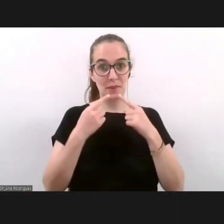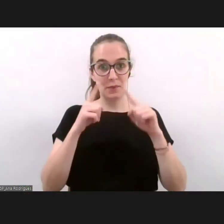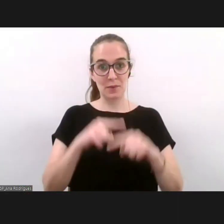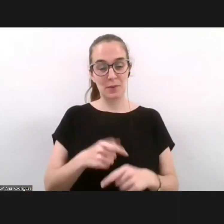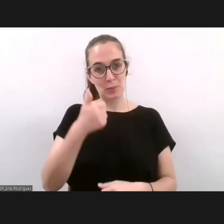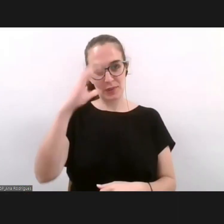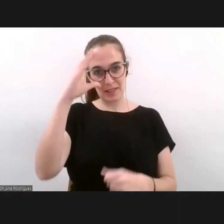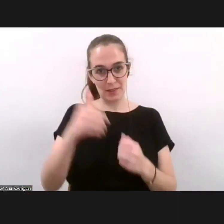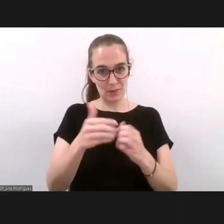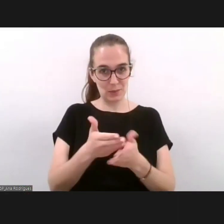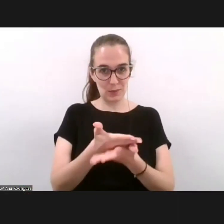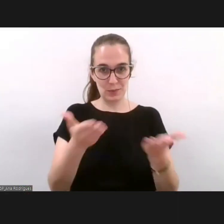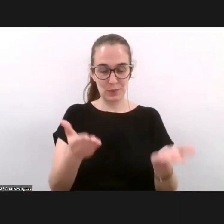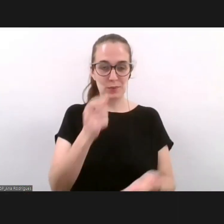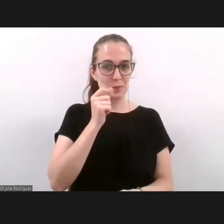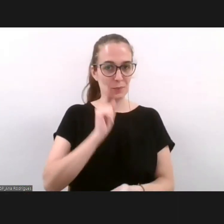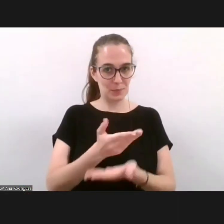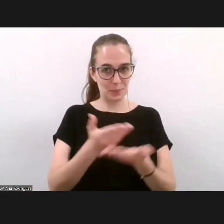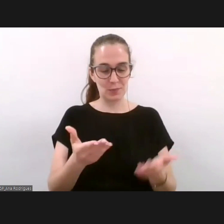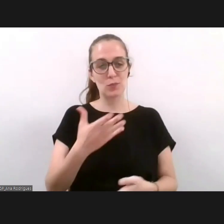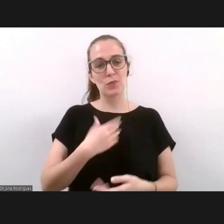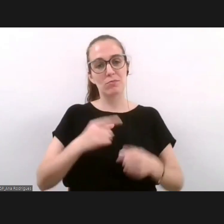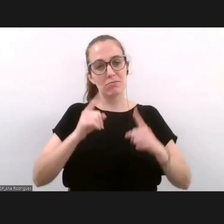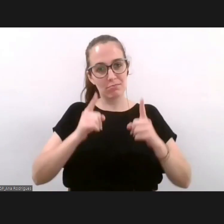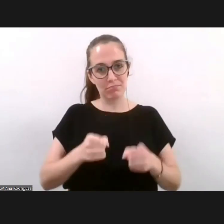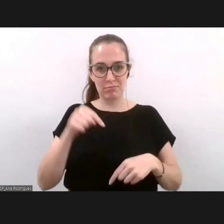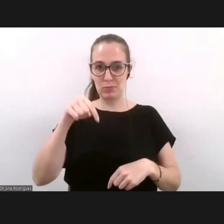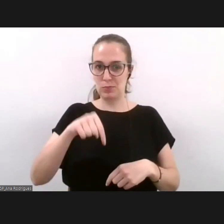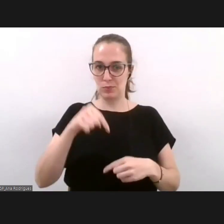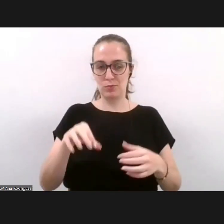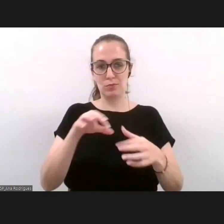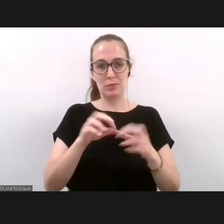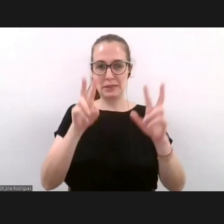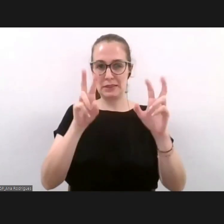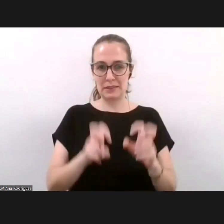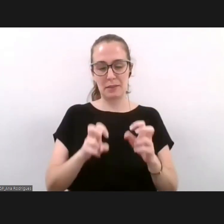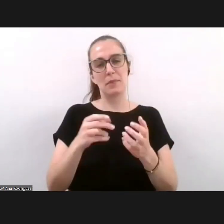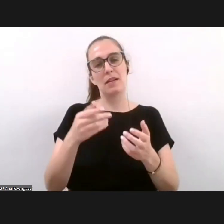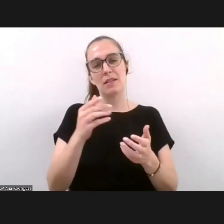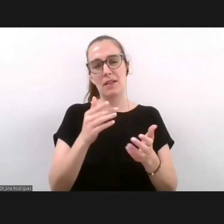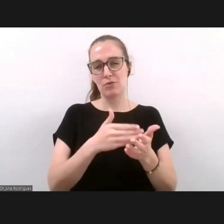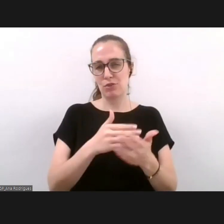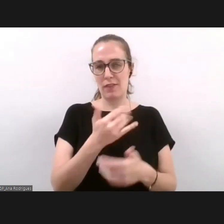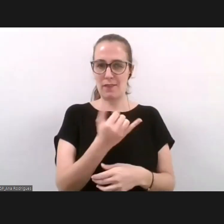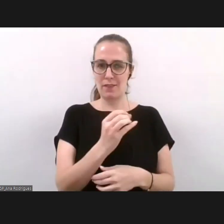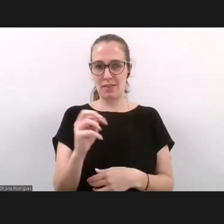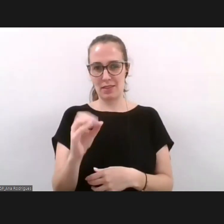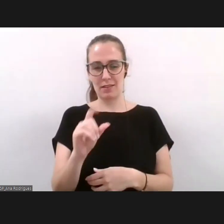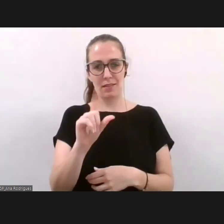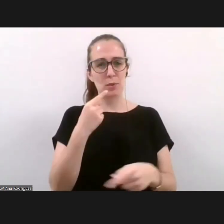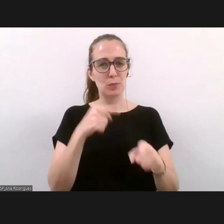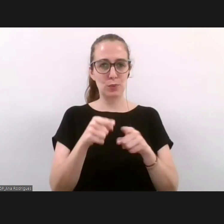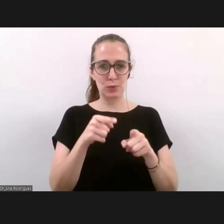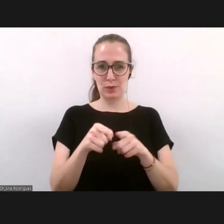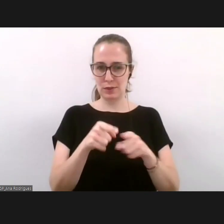Boa tarde a todos e a todas. Damos início ao webinar A Agenda 2030 e as mudanças nas políticas públicas.